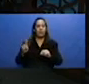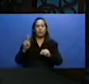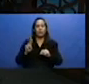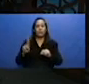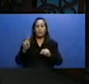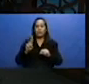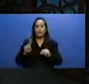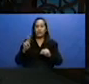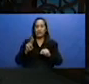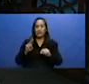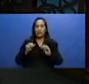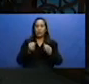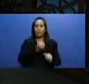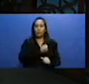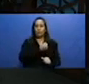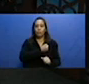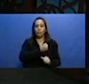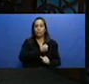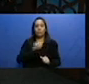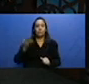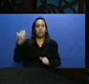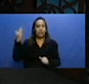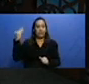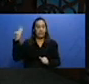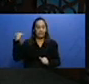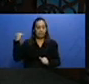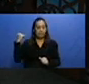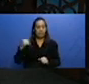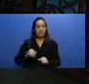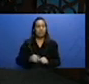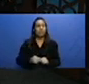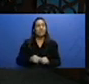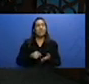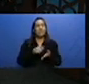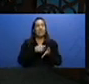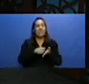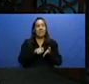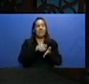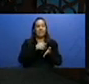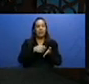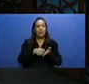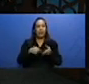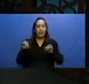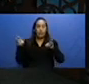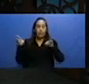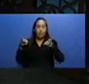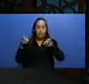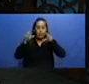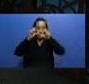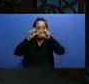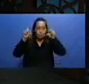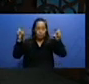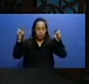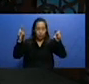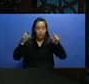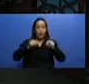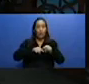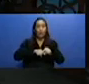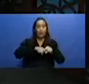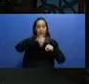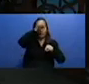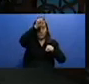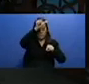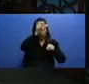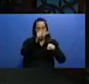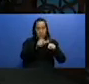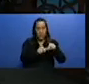tabela anterior, que é esta aqui. Então, nós temos que escrever o título do eixo vertical,